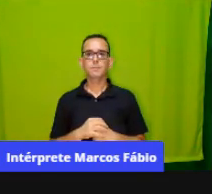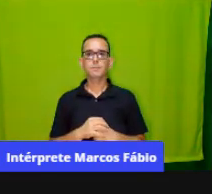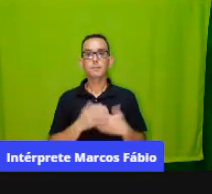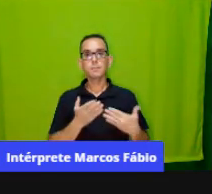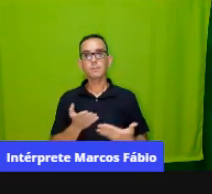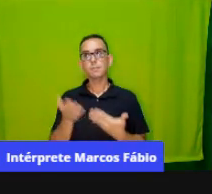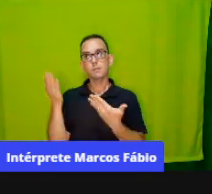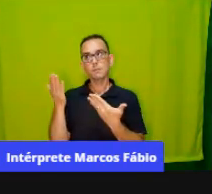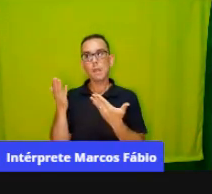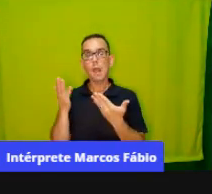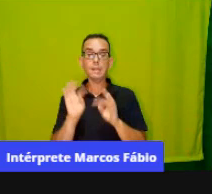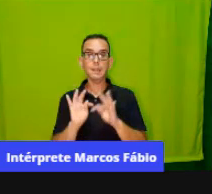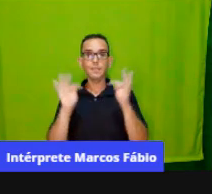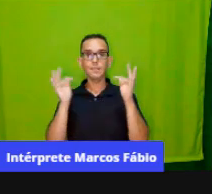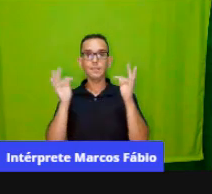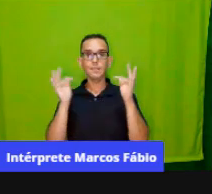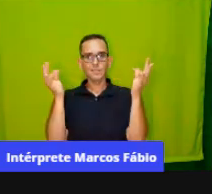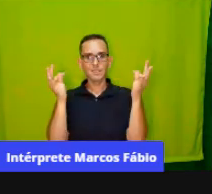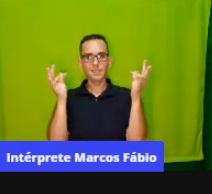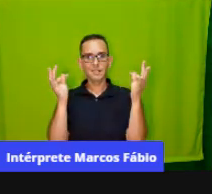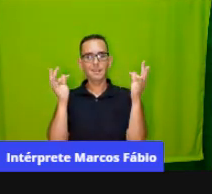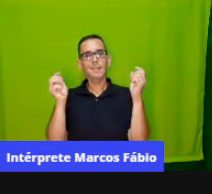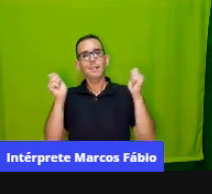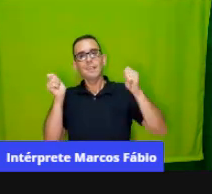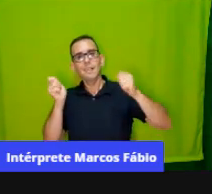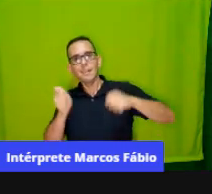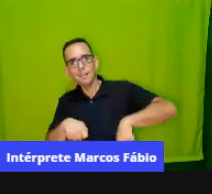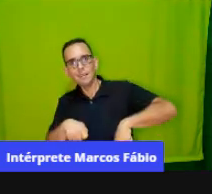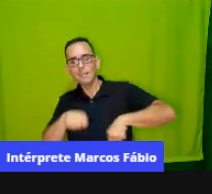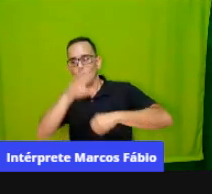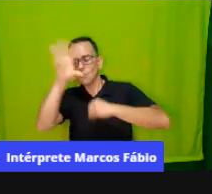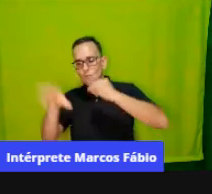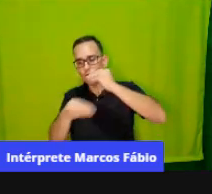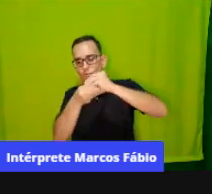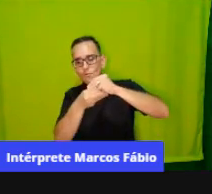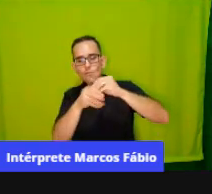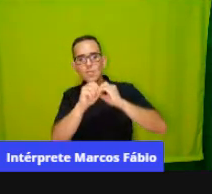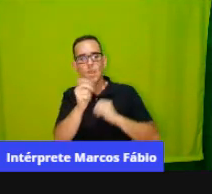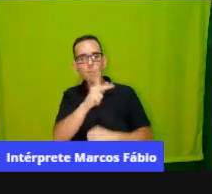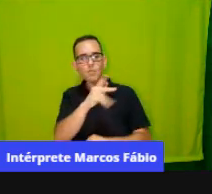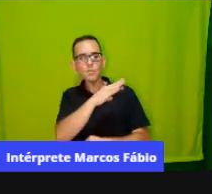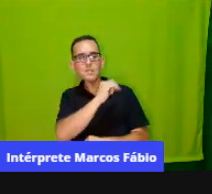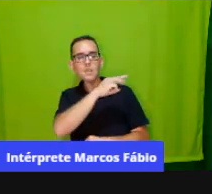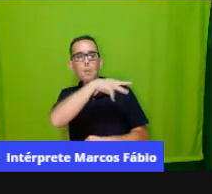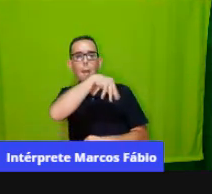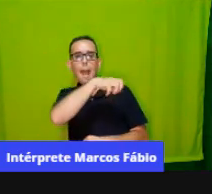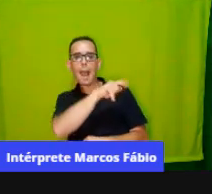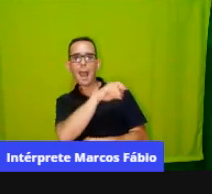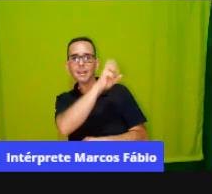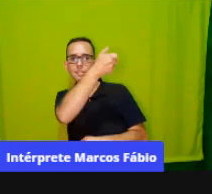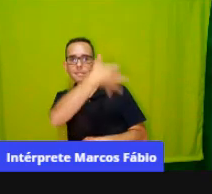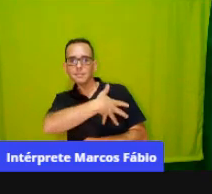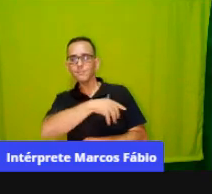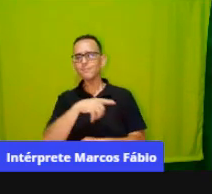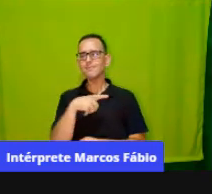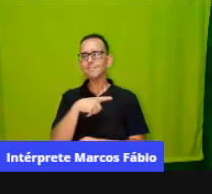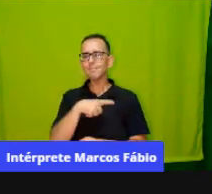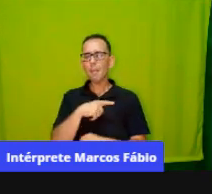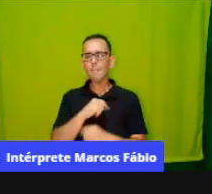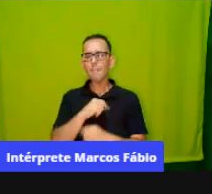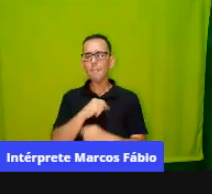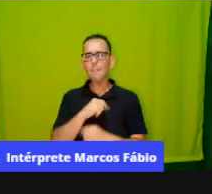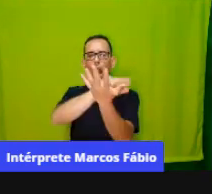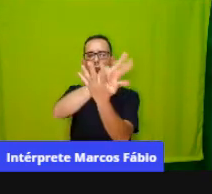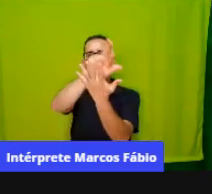Na tecnologia assistiva, complementando o que a Silmara está demonstrando. Então, nós temos várias categorias